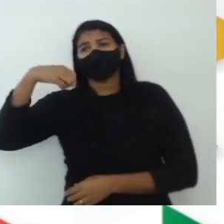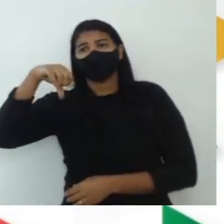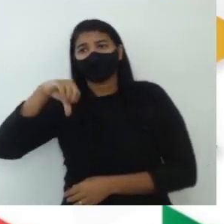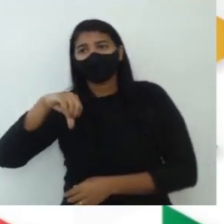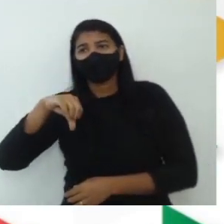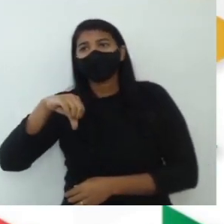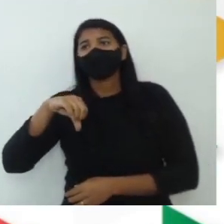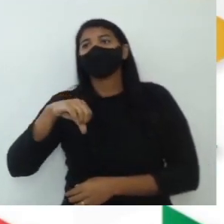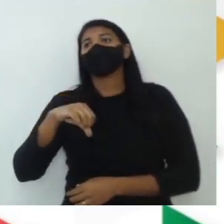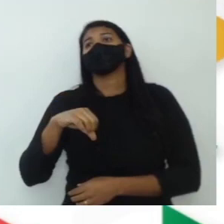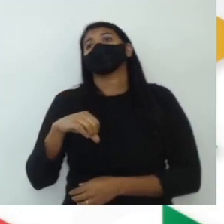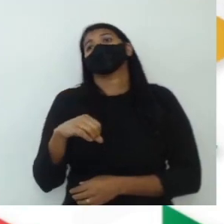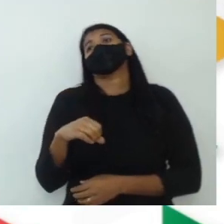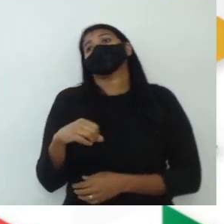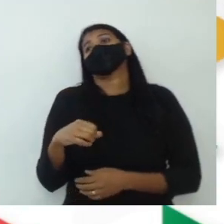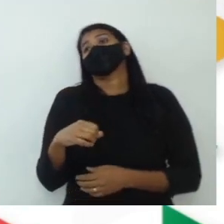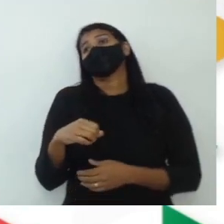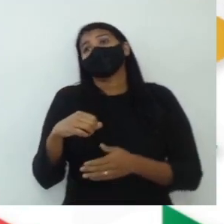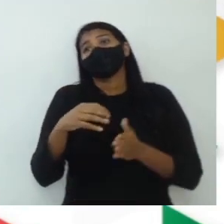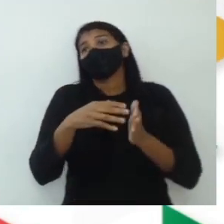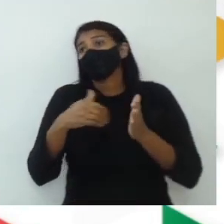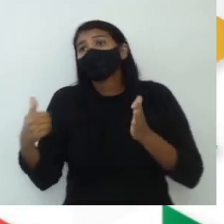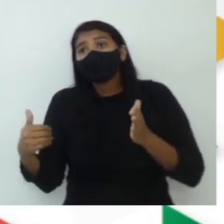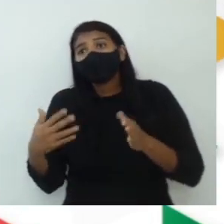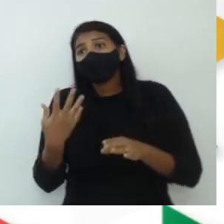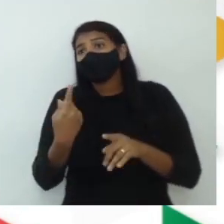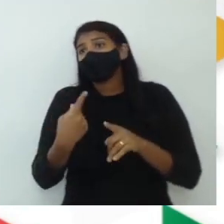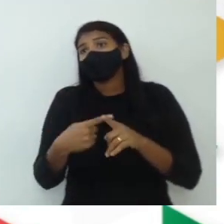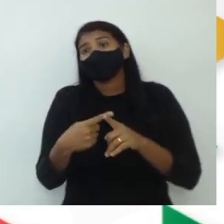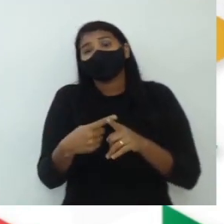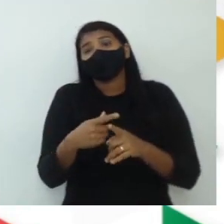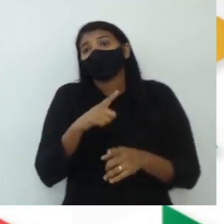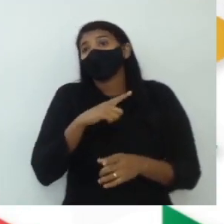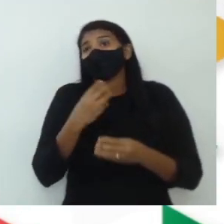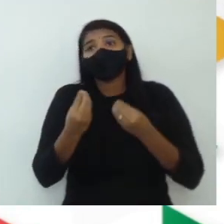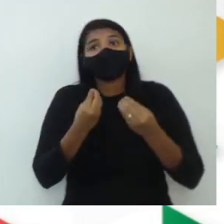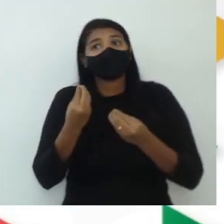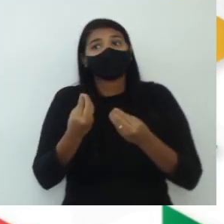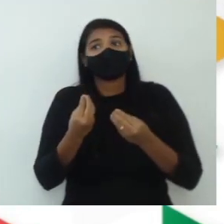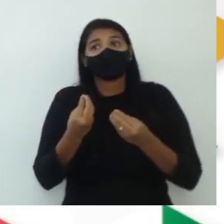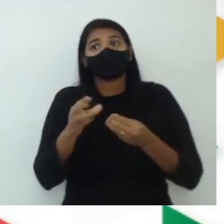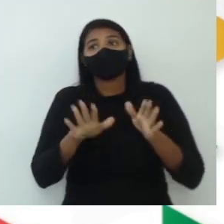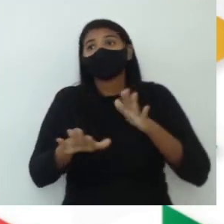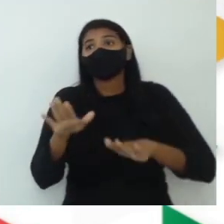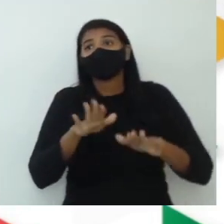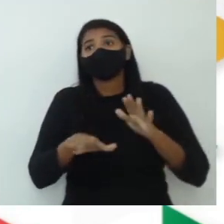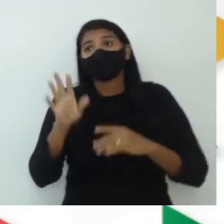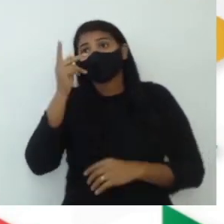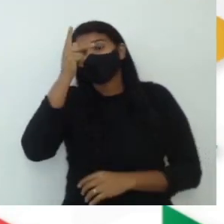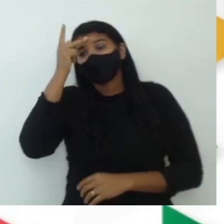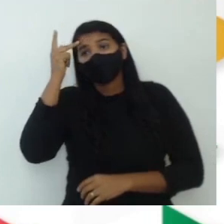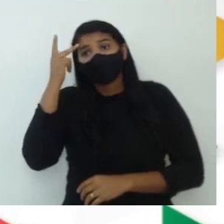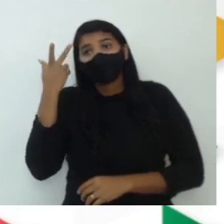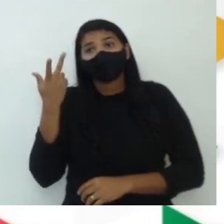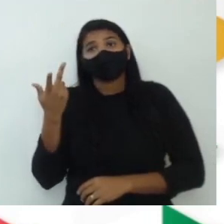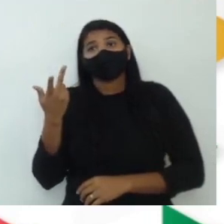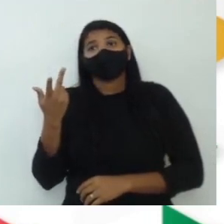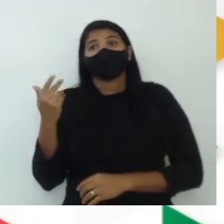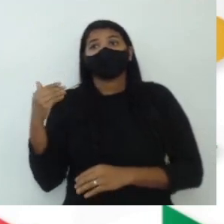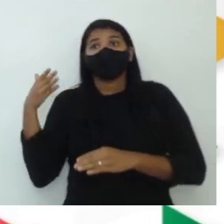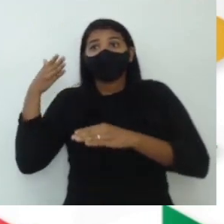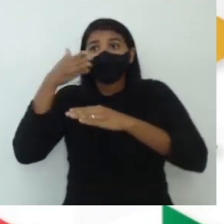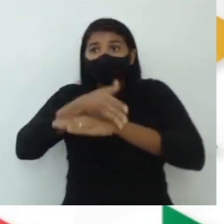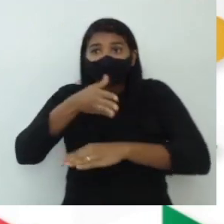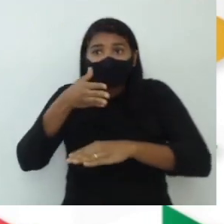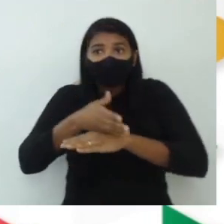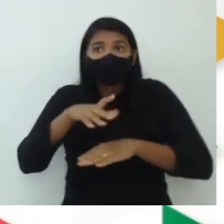todos destruídos, foram extintos, e a gente não teve gente para cuidar disso, as pessoas tiveram que ir lá se arriscar.